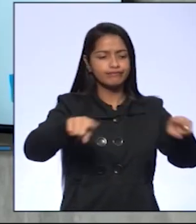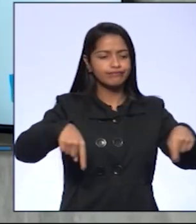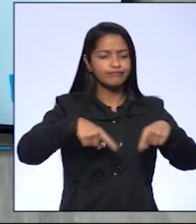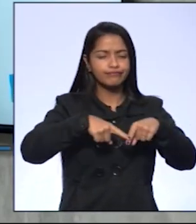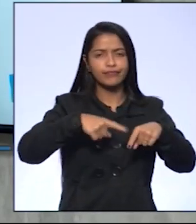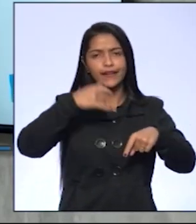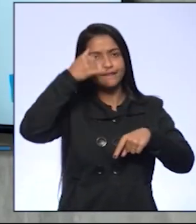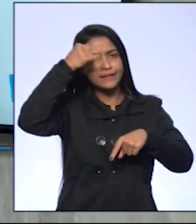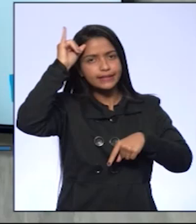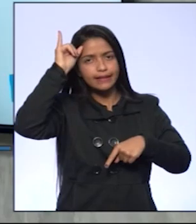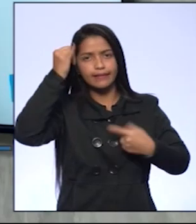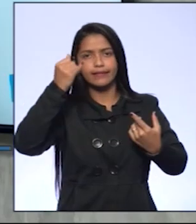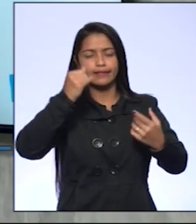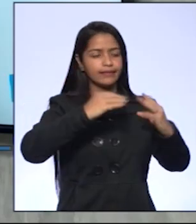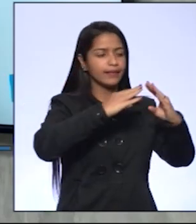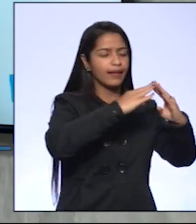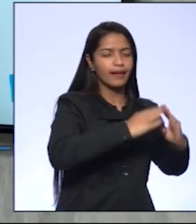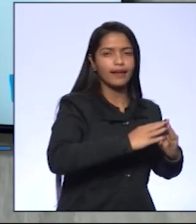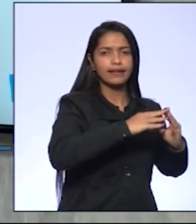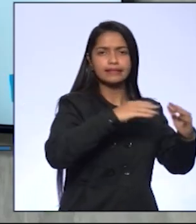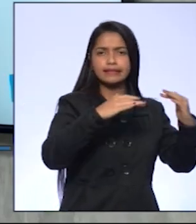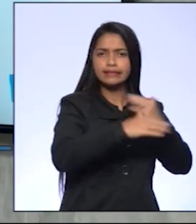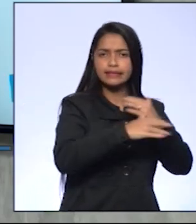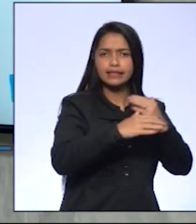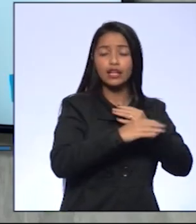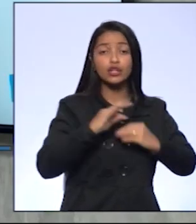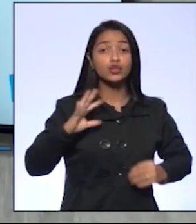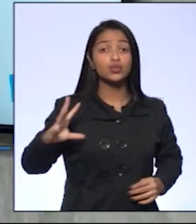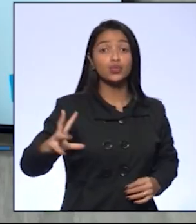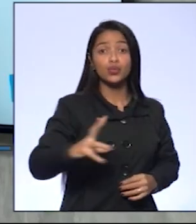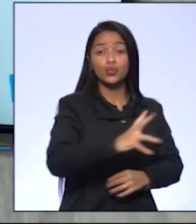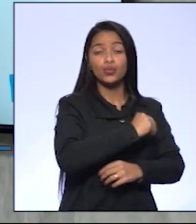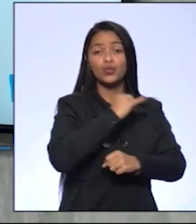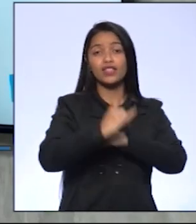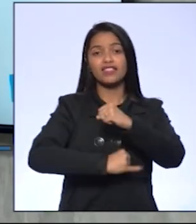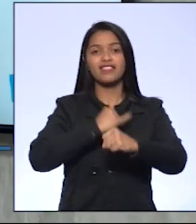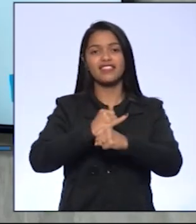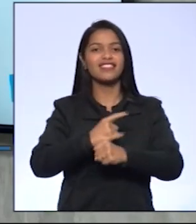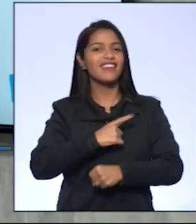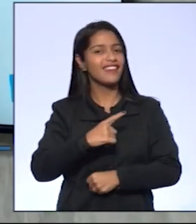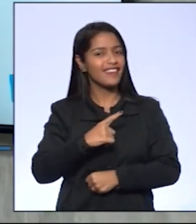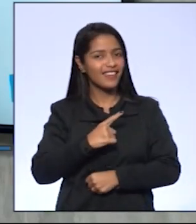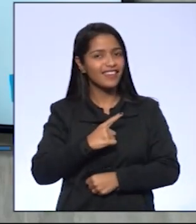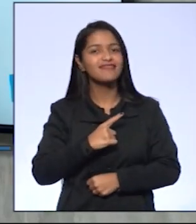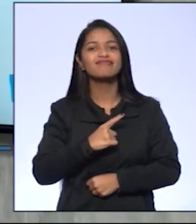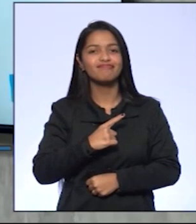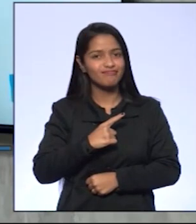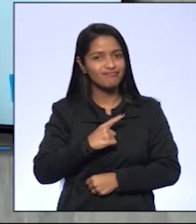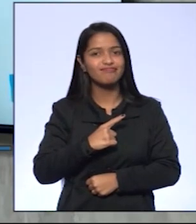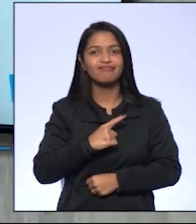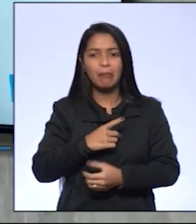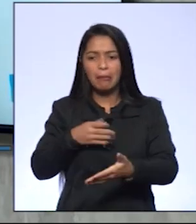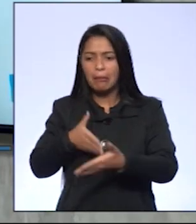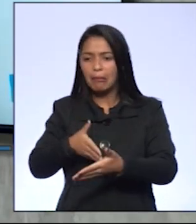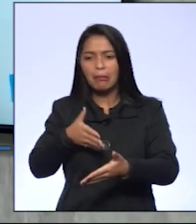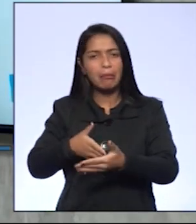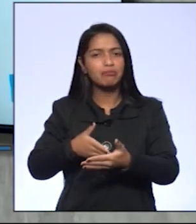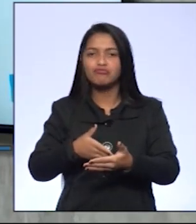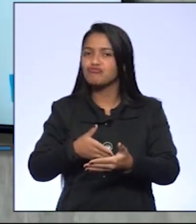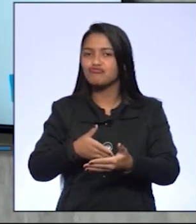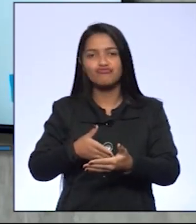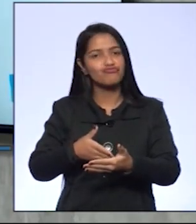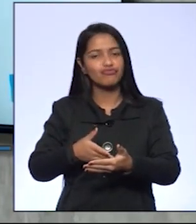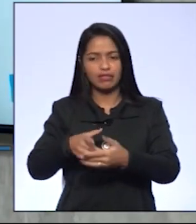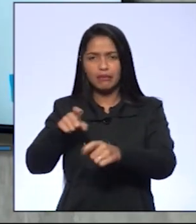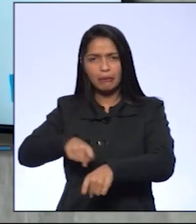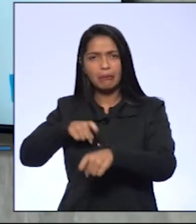Ela tem acesso, todas as pessoas agora, né, que tenham internet, e aí já o limitador não é o campo,